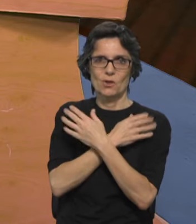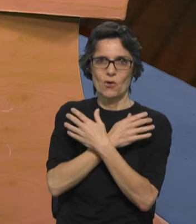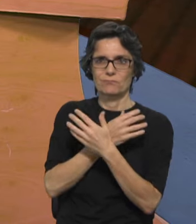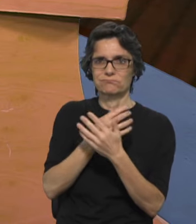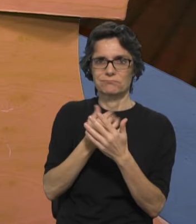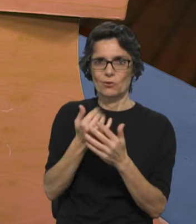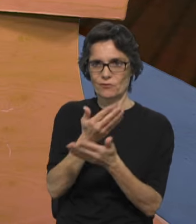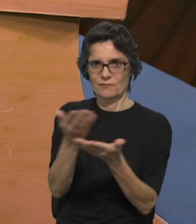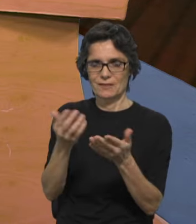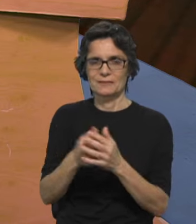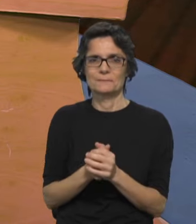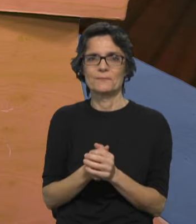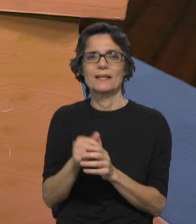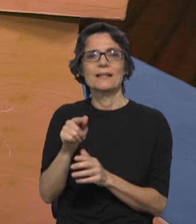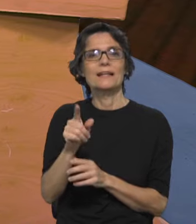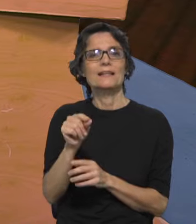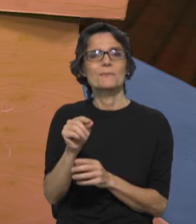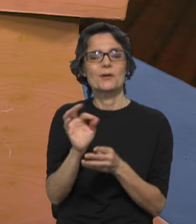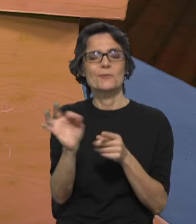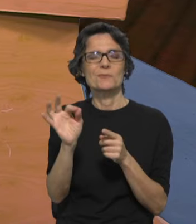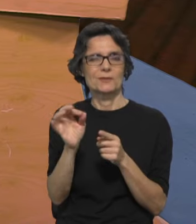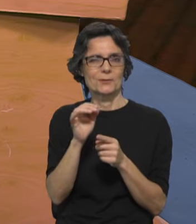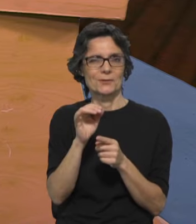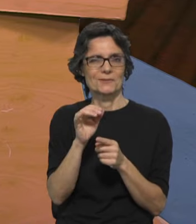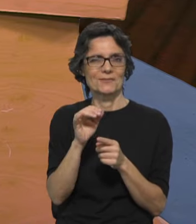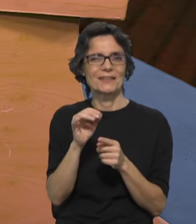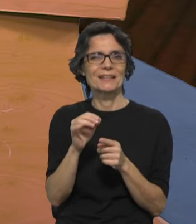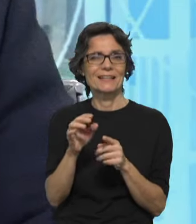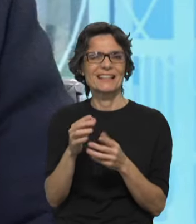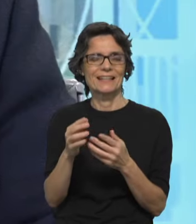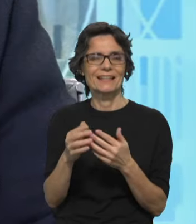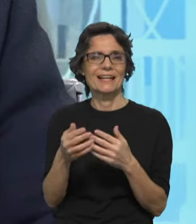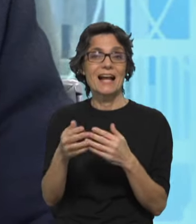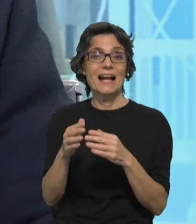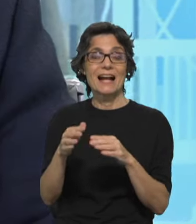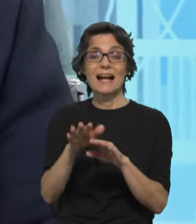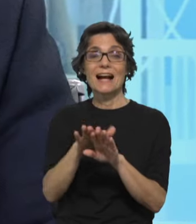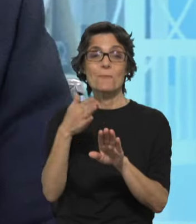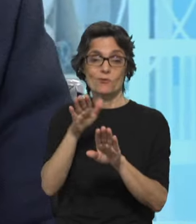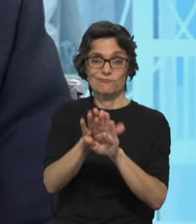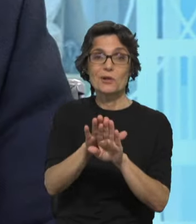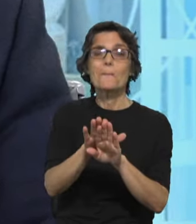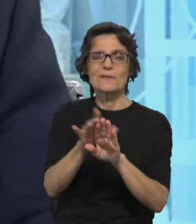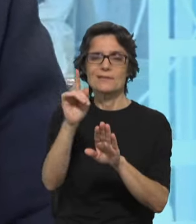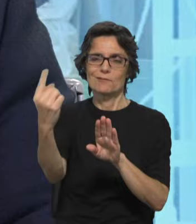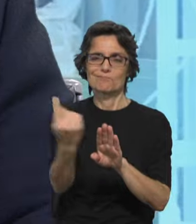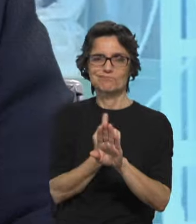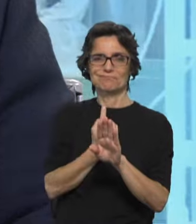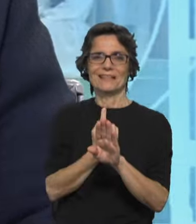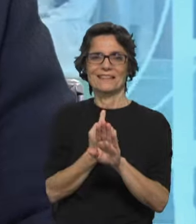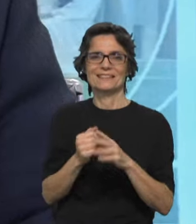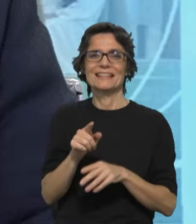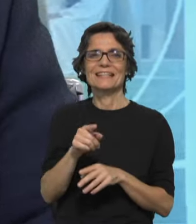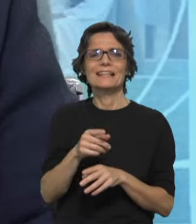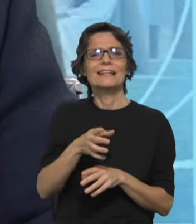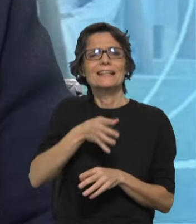E é muito curioso aquele pormenor que já aparecia, ainda que as portas estejam fechadas, ele vem e insiste em estar. E comunica-lhes,